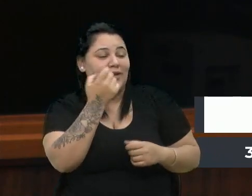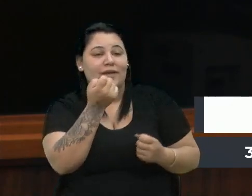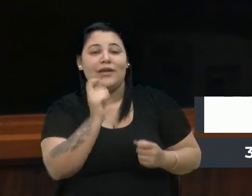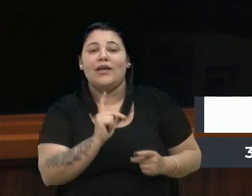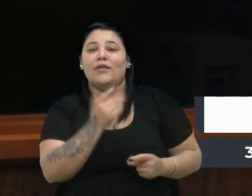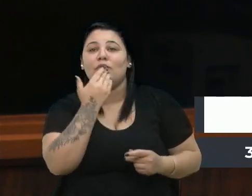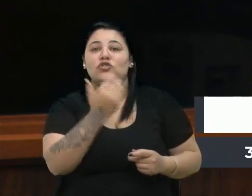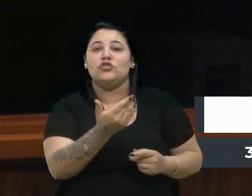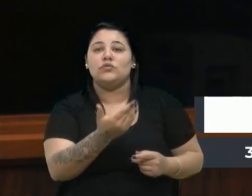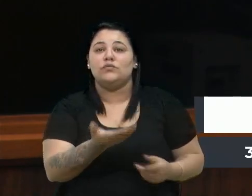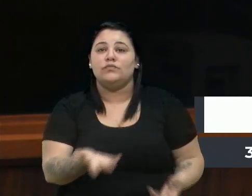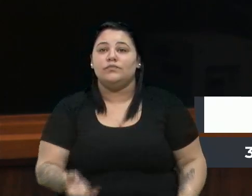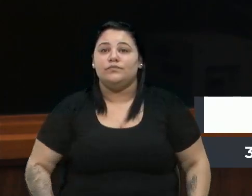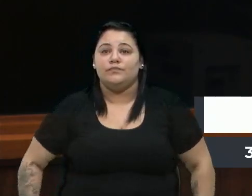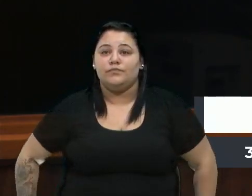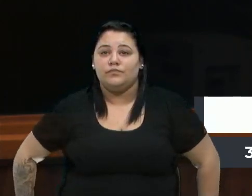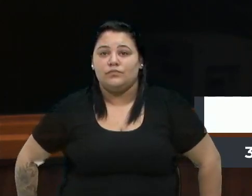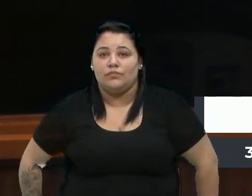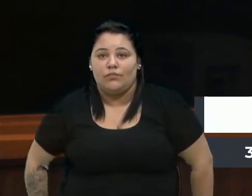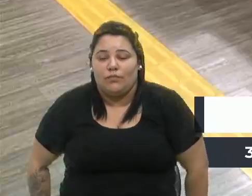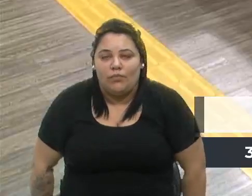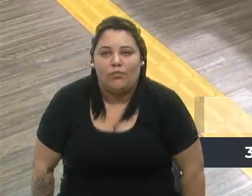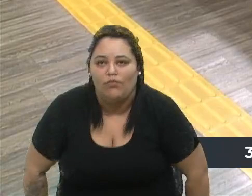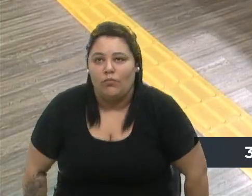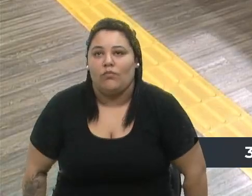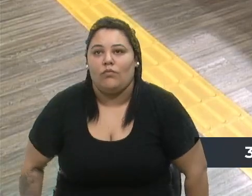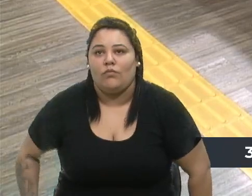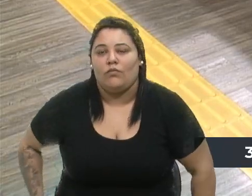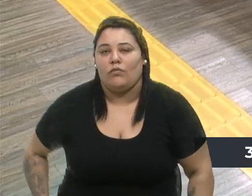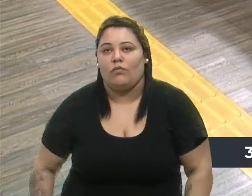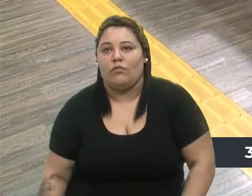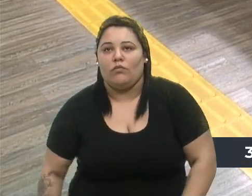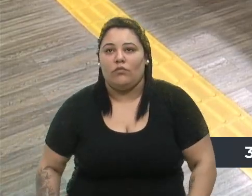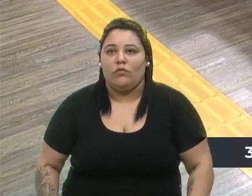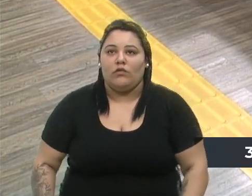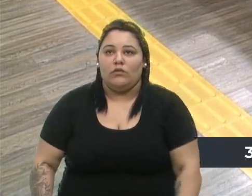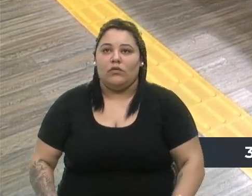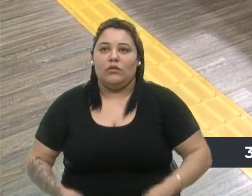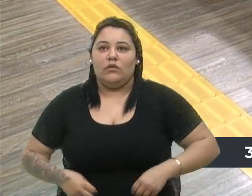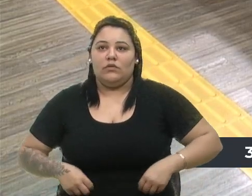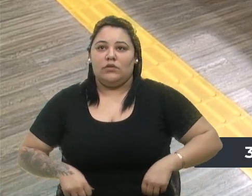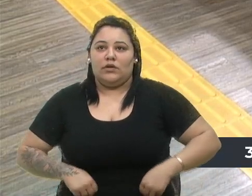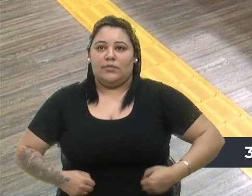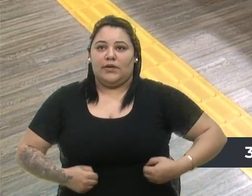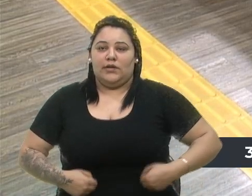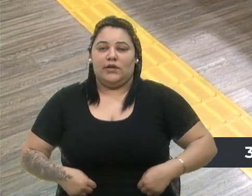mais tempo. Desculpa. Obrigado. Antes da declaração